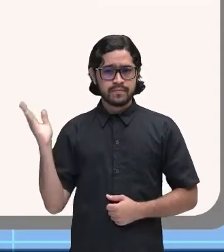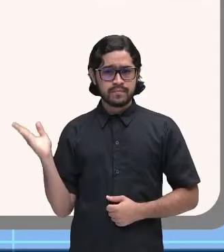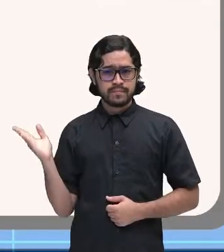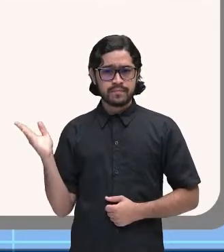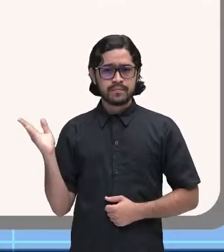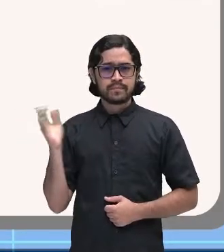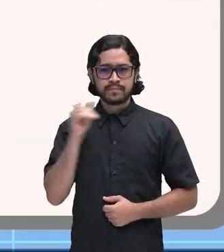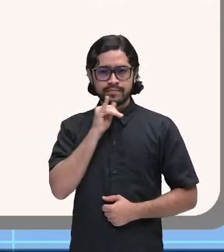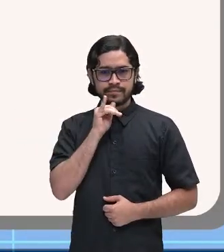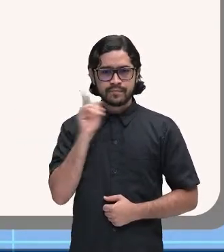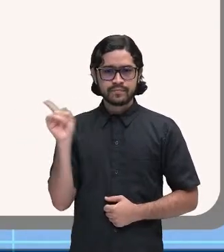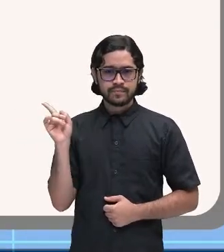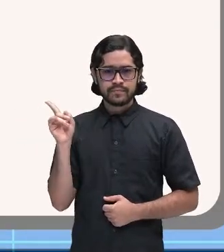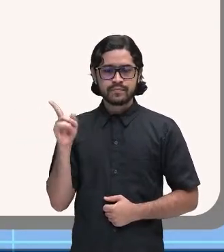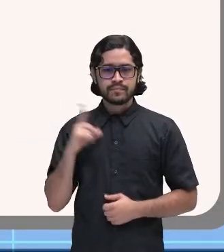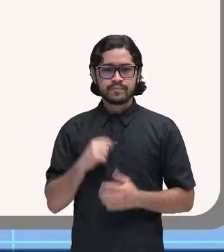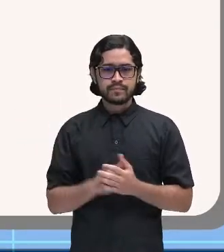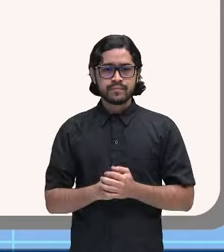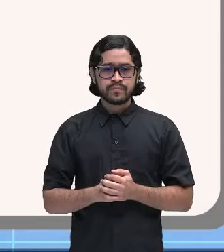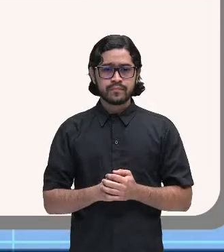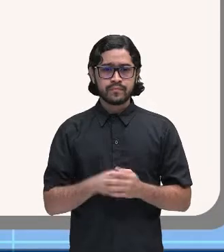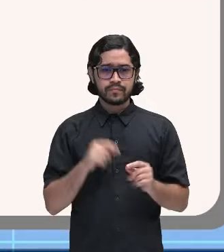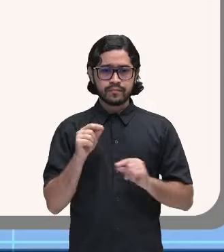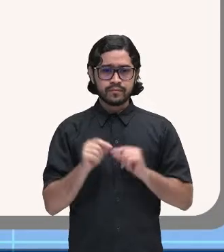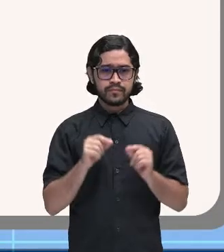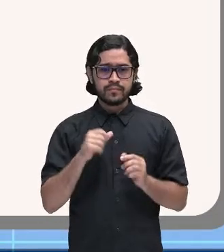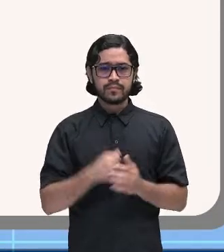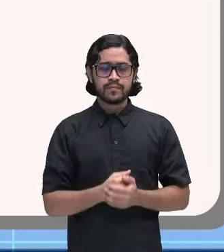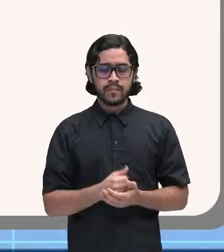é comum à cavidade